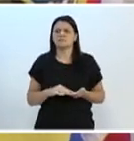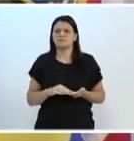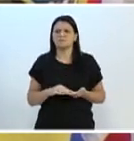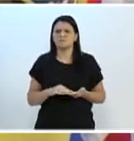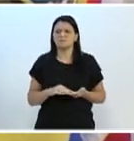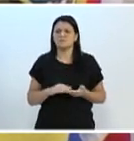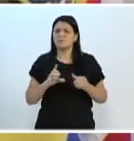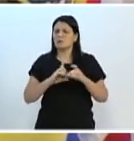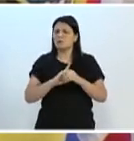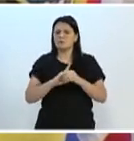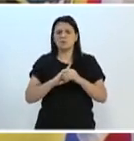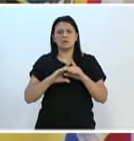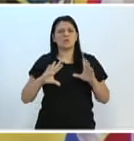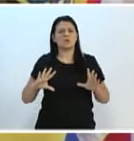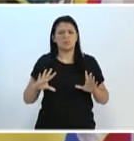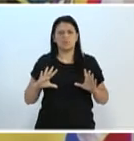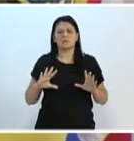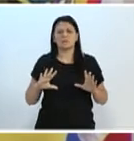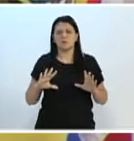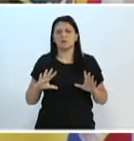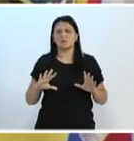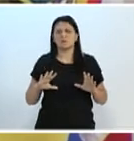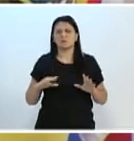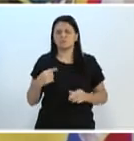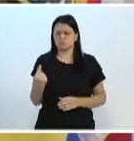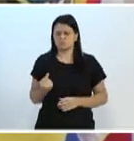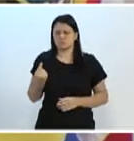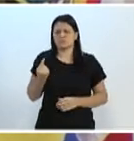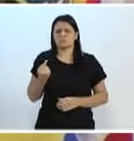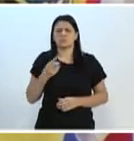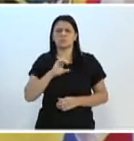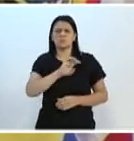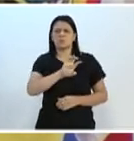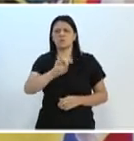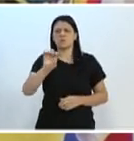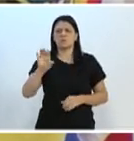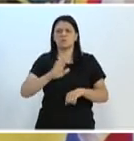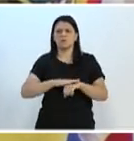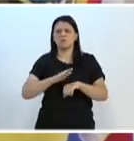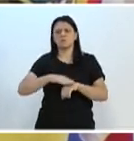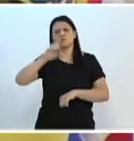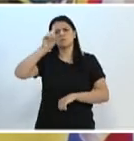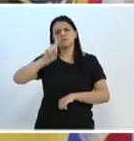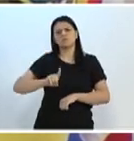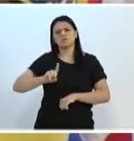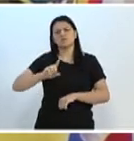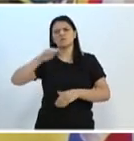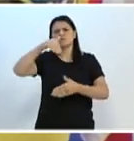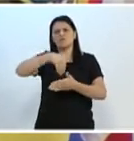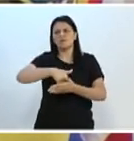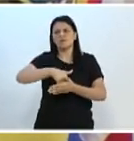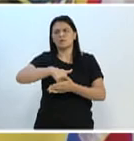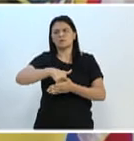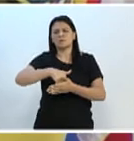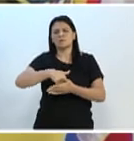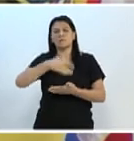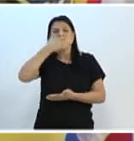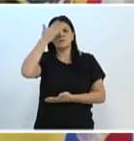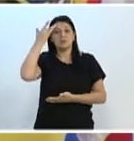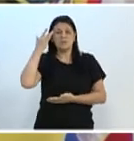muito democrática, de forma individual, cada um vai exercer o seu direito de fazer o seu voto naquela